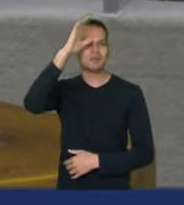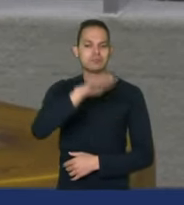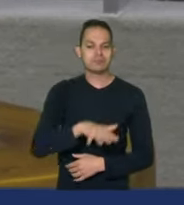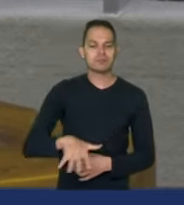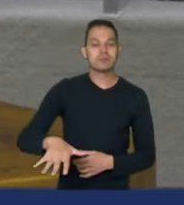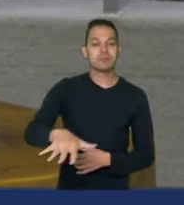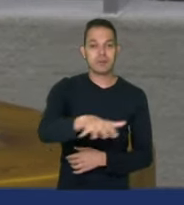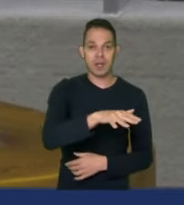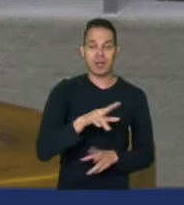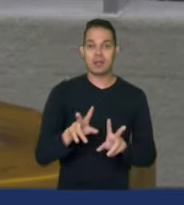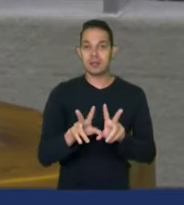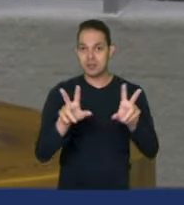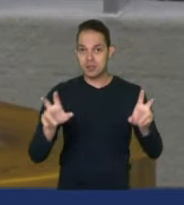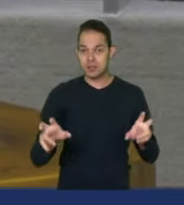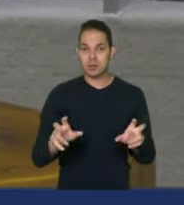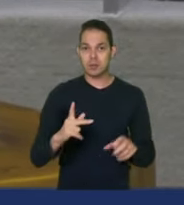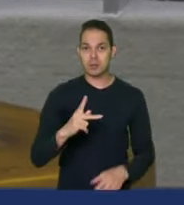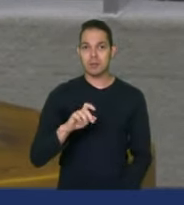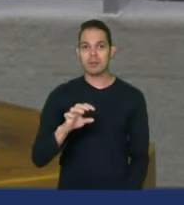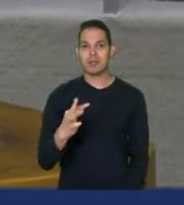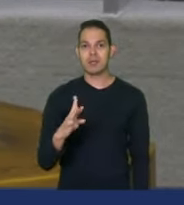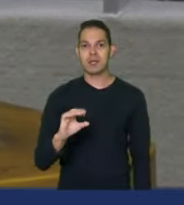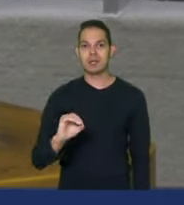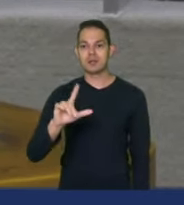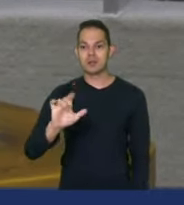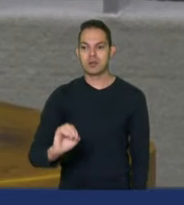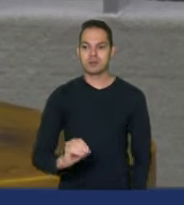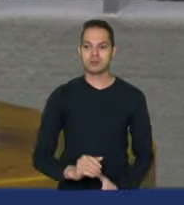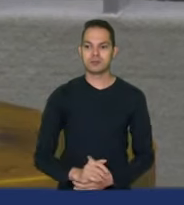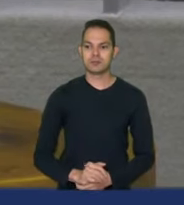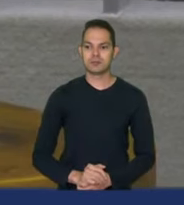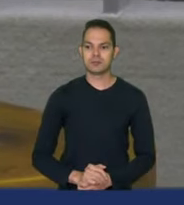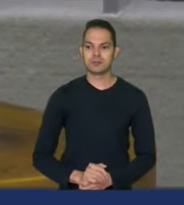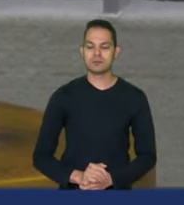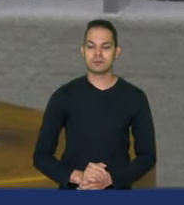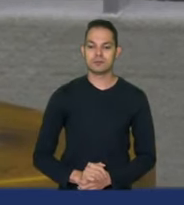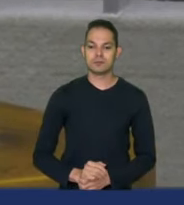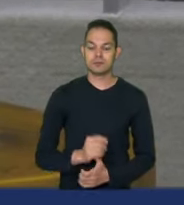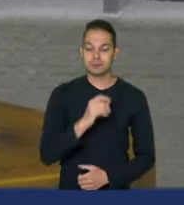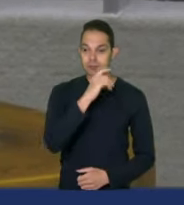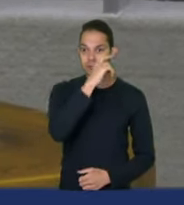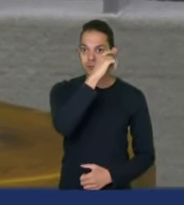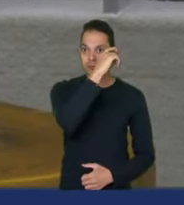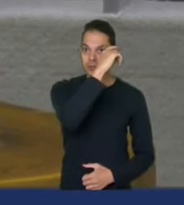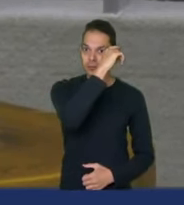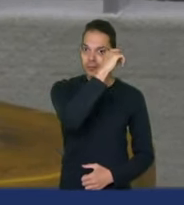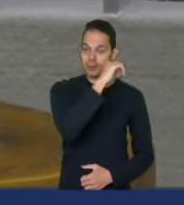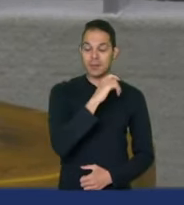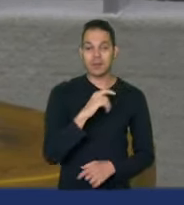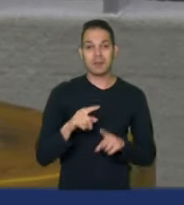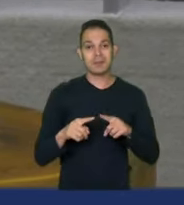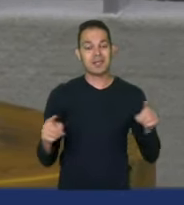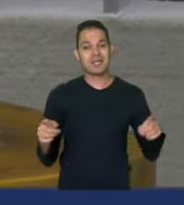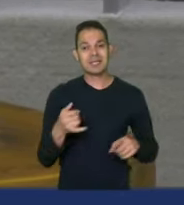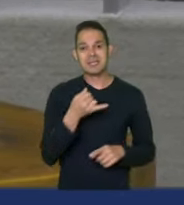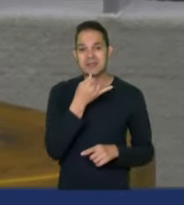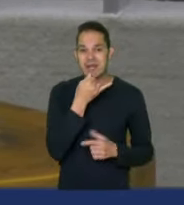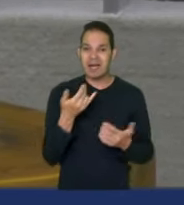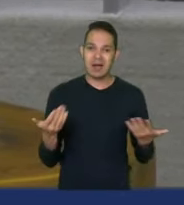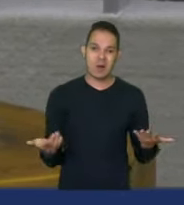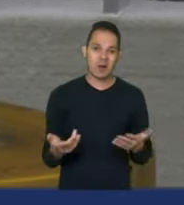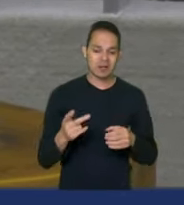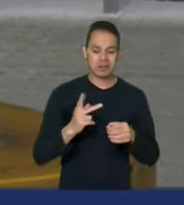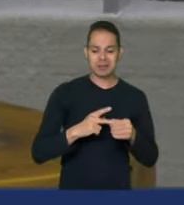diz respeito ao petróleo. Pois bem, lamentavelmente, agora está em mãos erradas. A